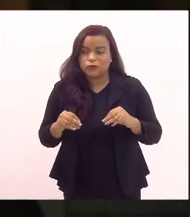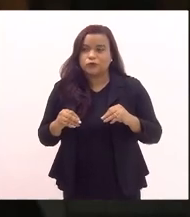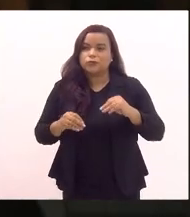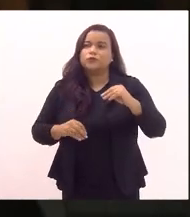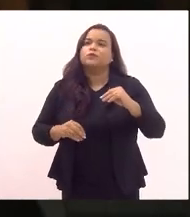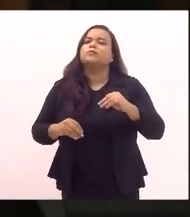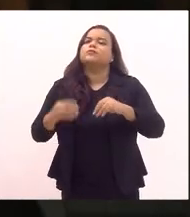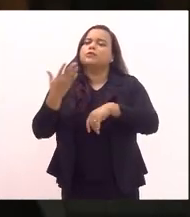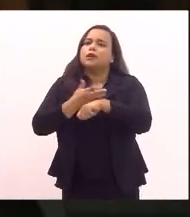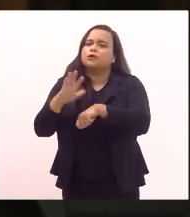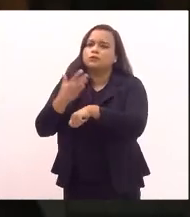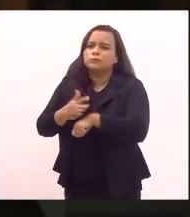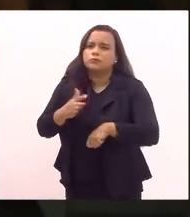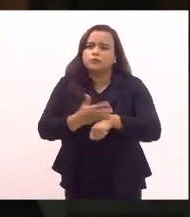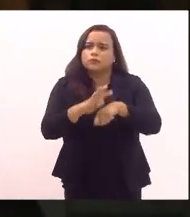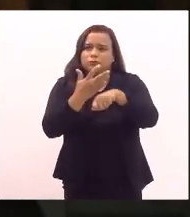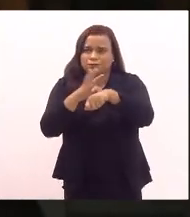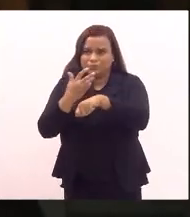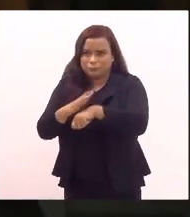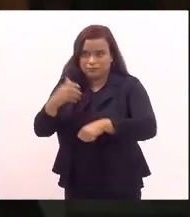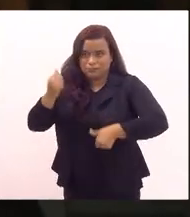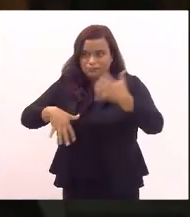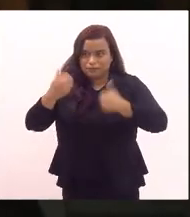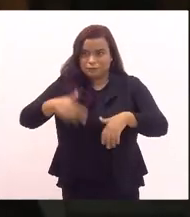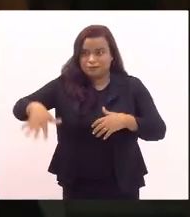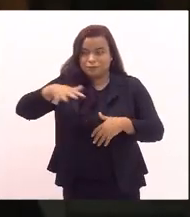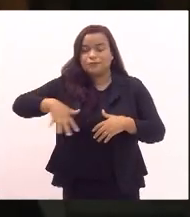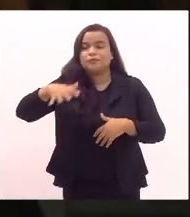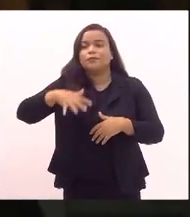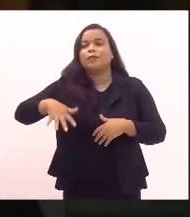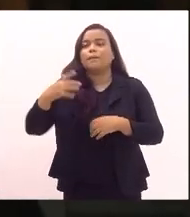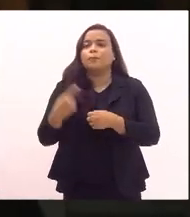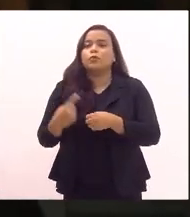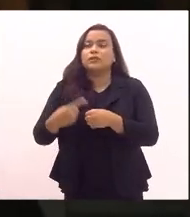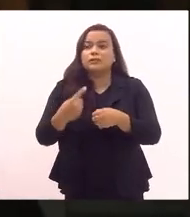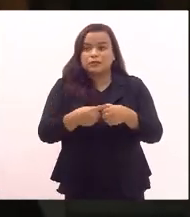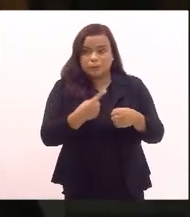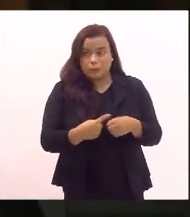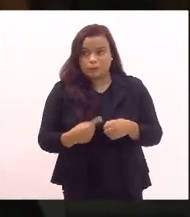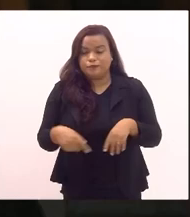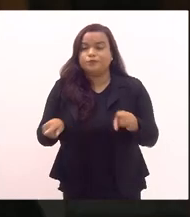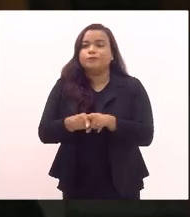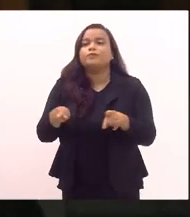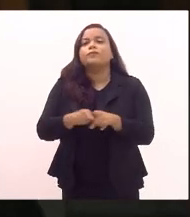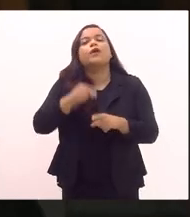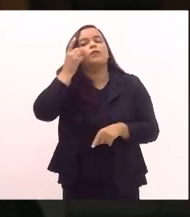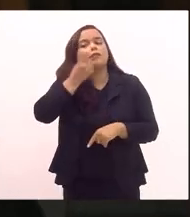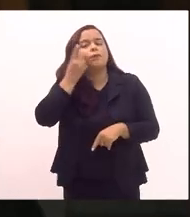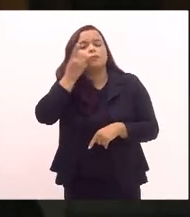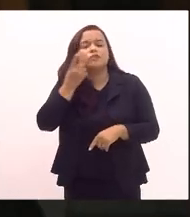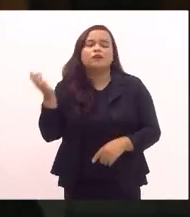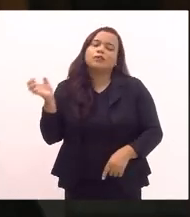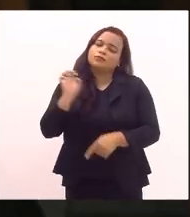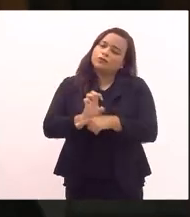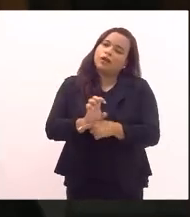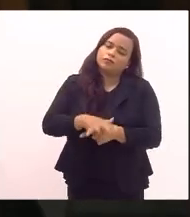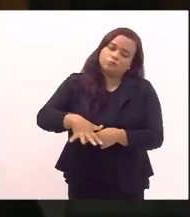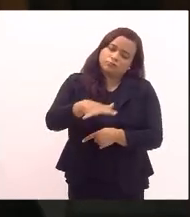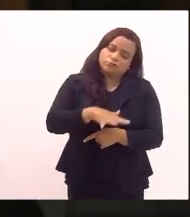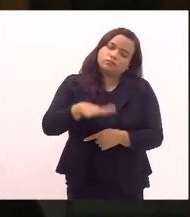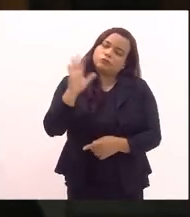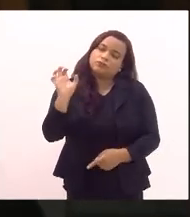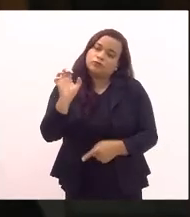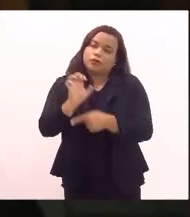exercitam a nível Municipal os deputados estaduais a nível estadual